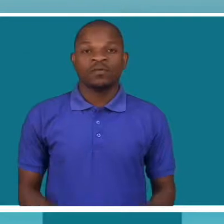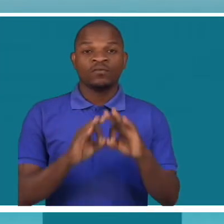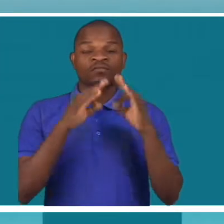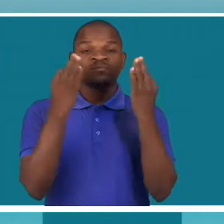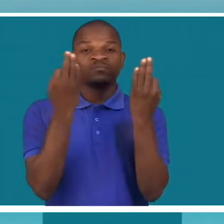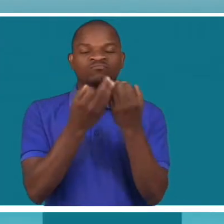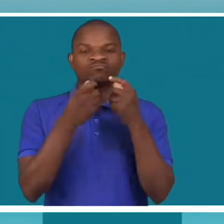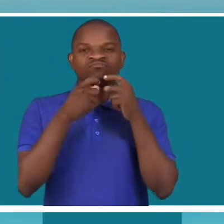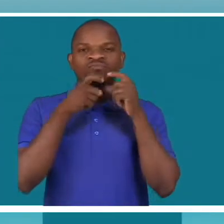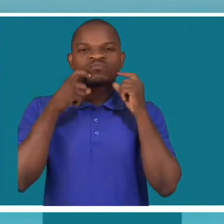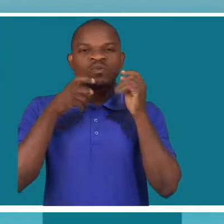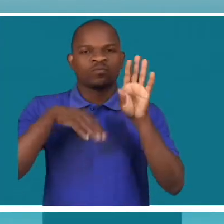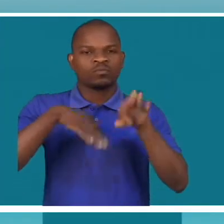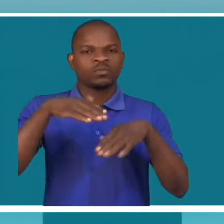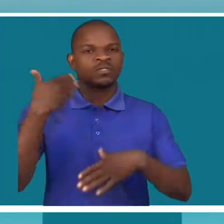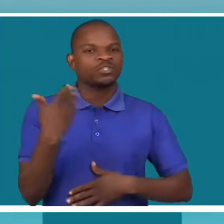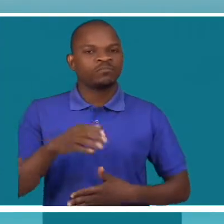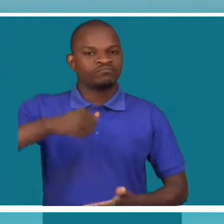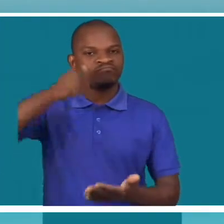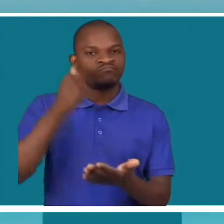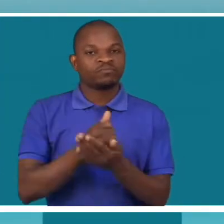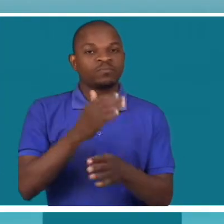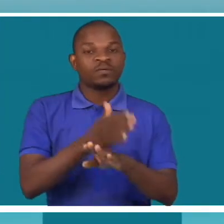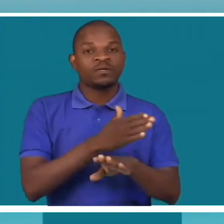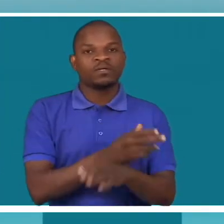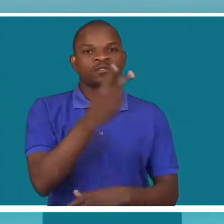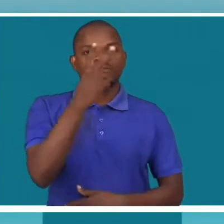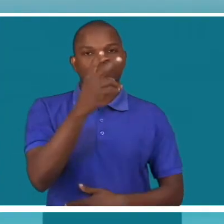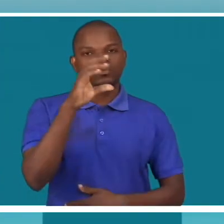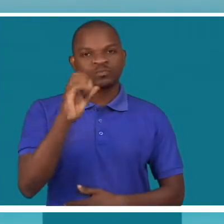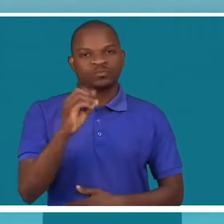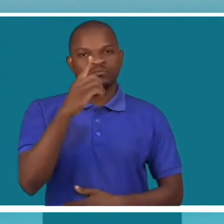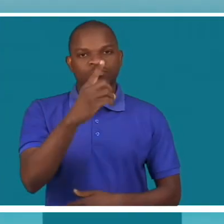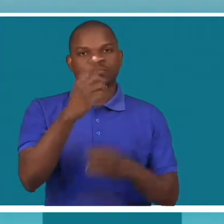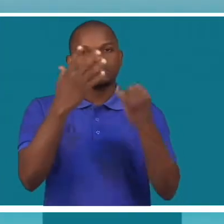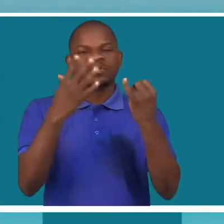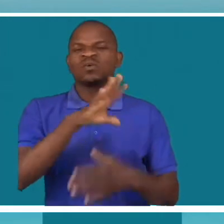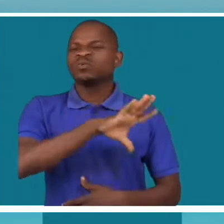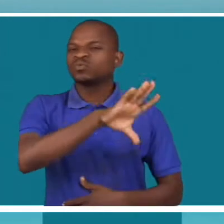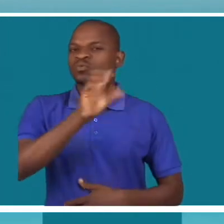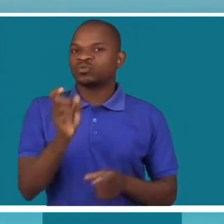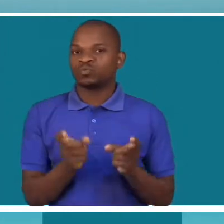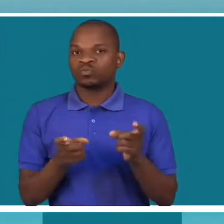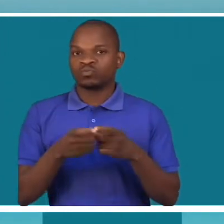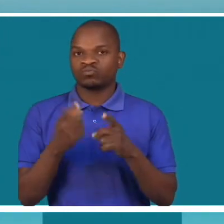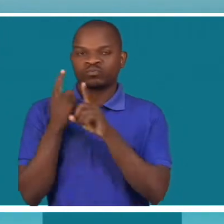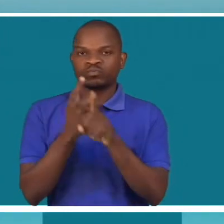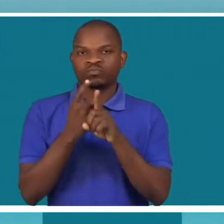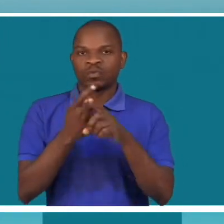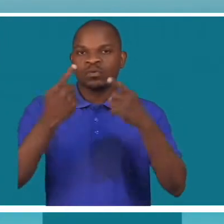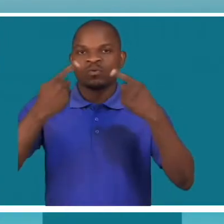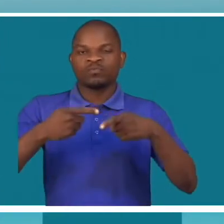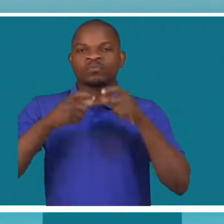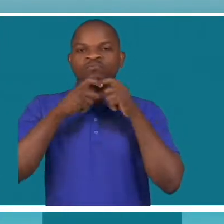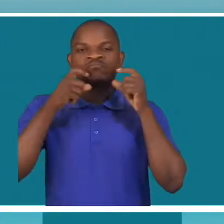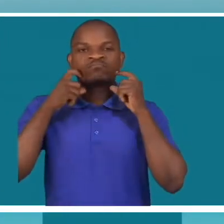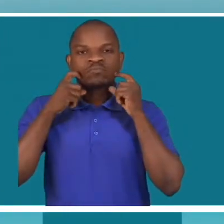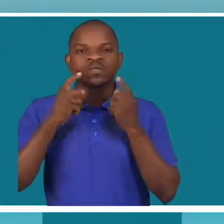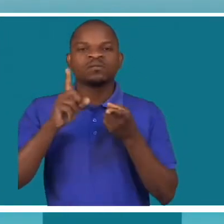A Federação Moçambicana de Futebol decretou em 2016 que todos os clubes que militam no Moçambola e na segunda